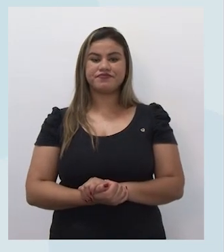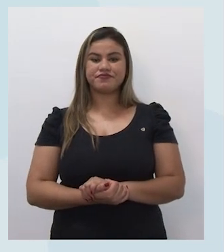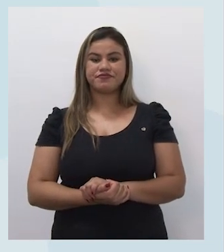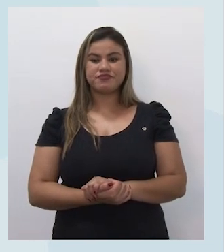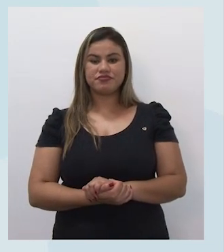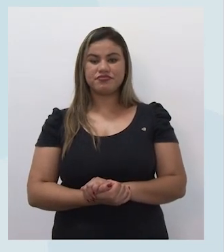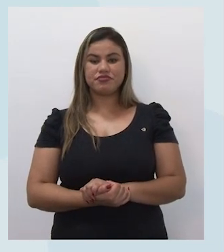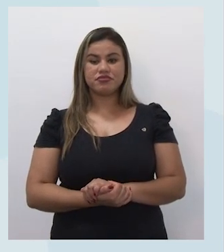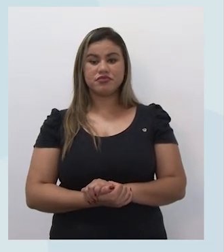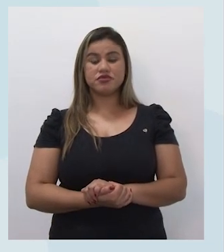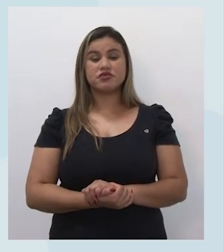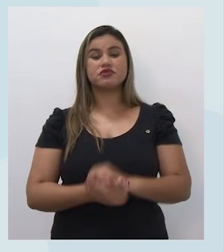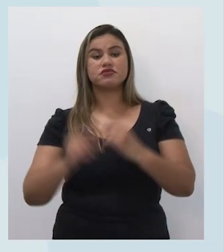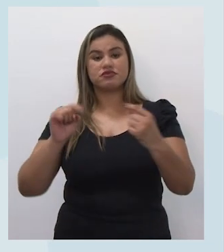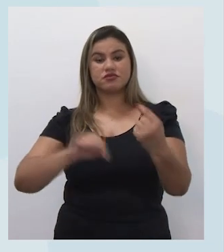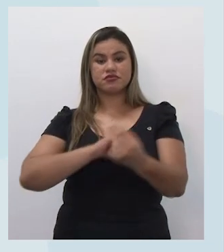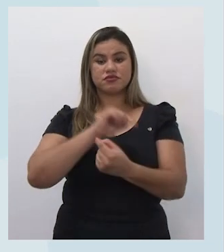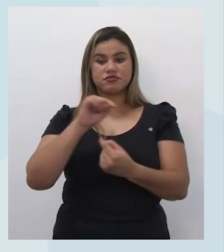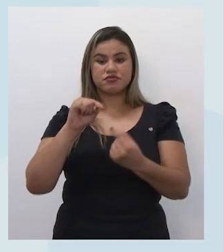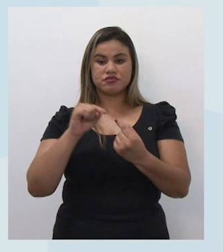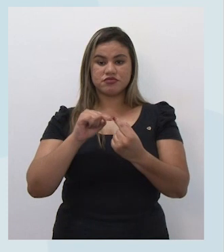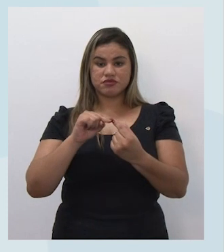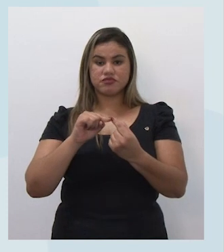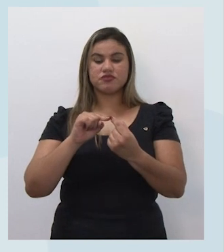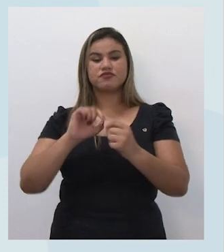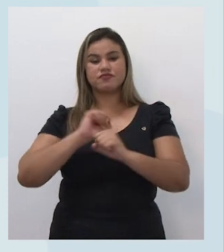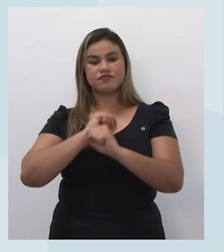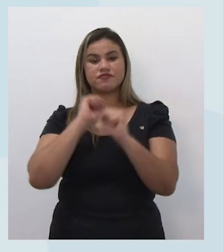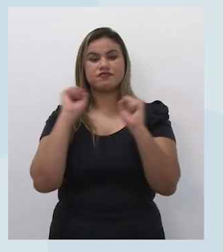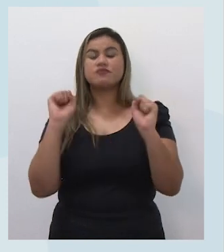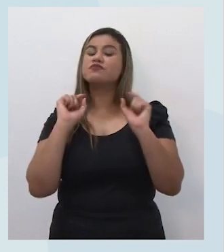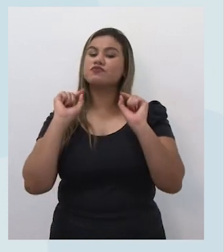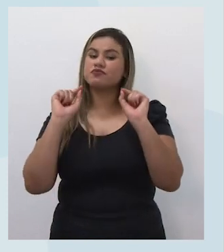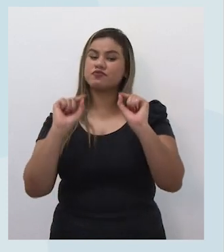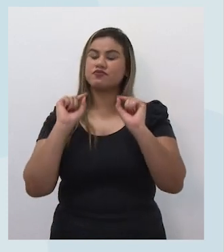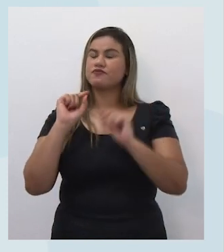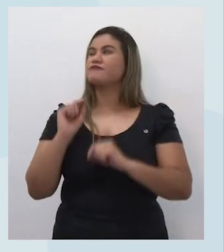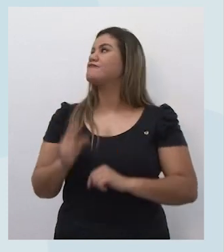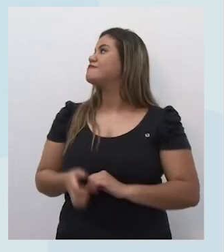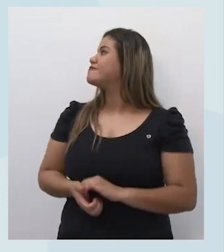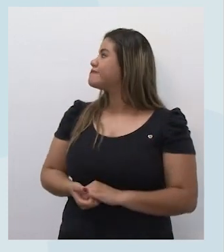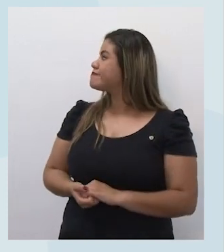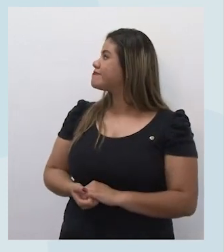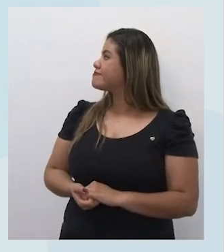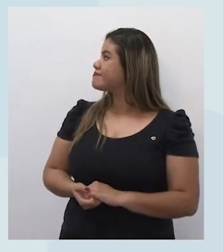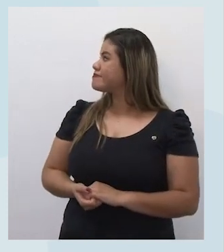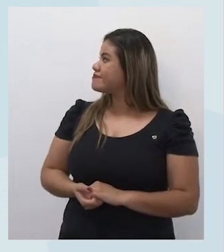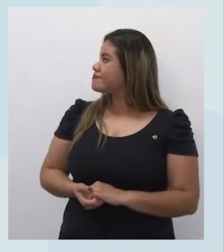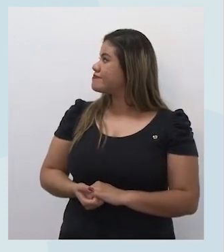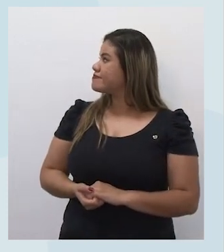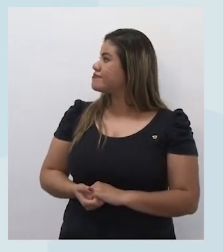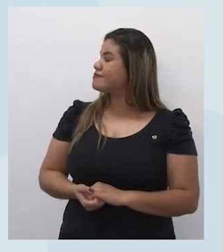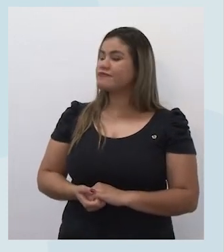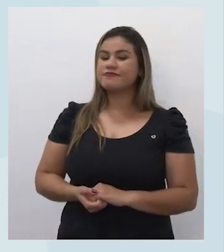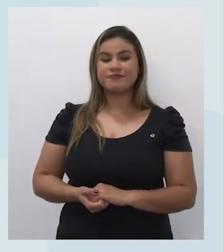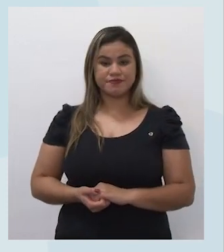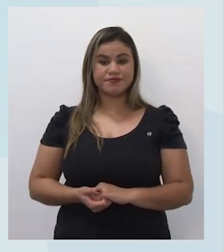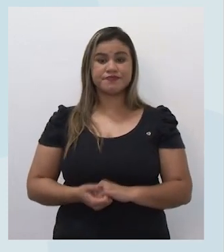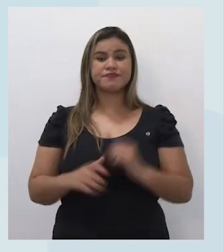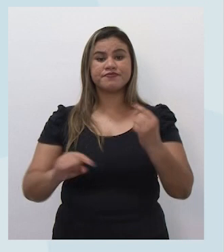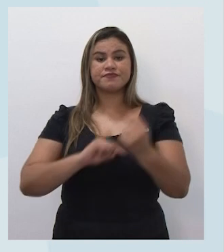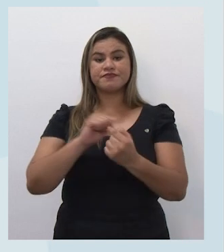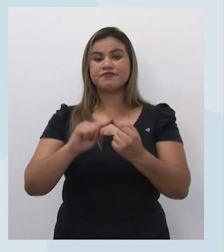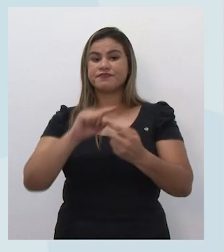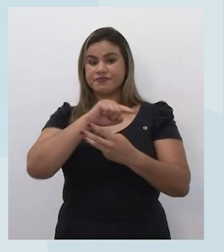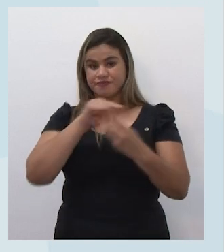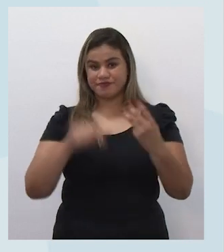Temos agora os nossos objetivos para esta manhã, para nortear as nossas ações formativas. Nós temos 3 objetivos,